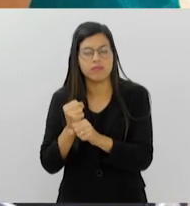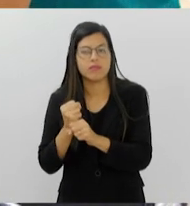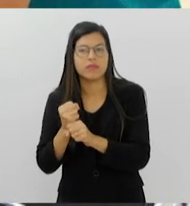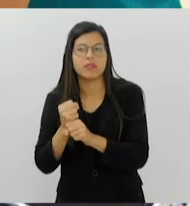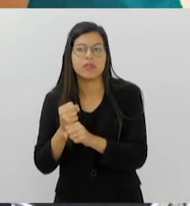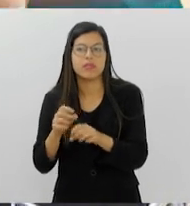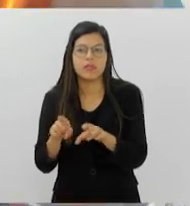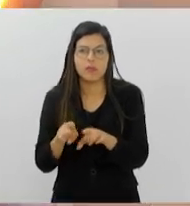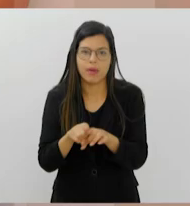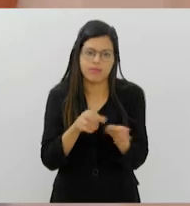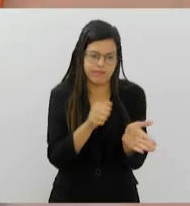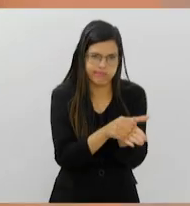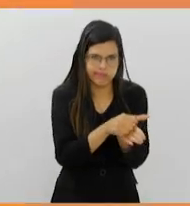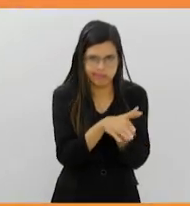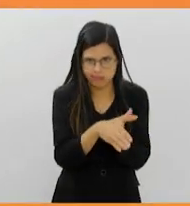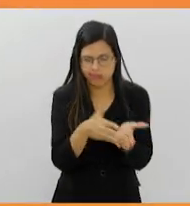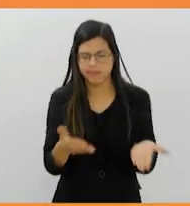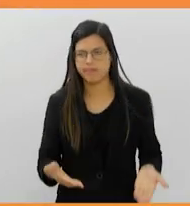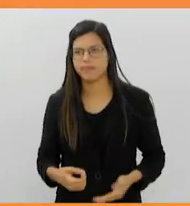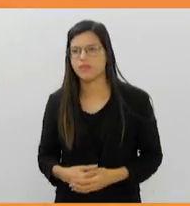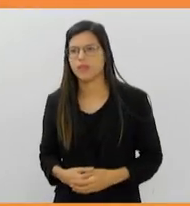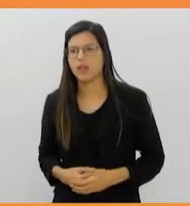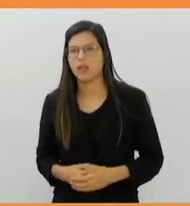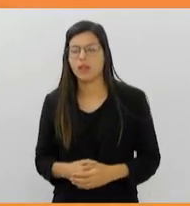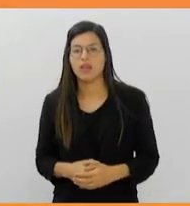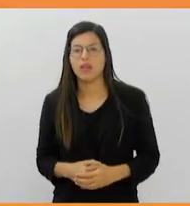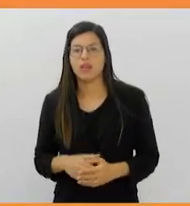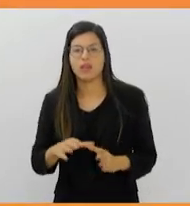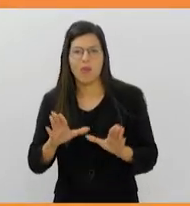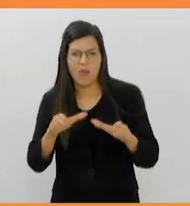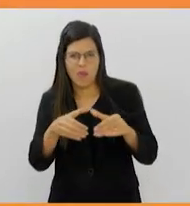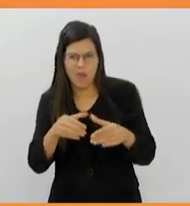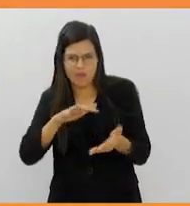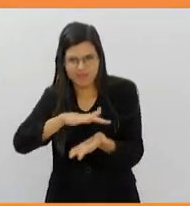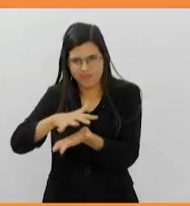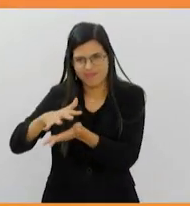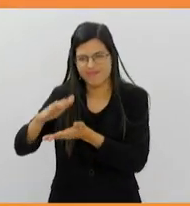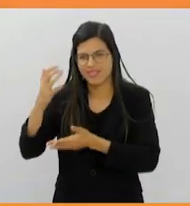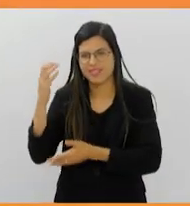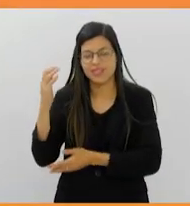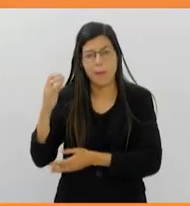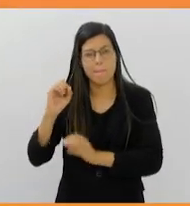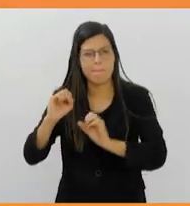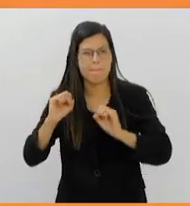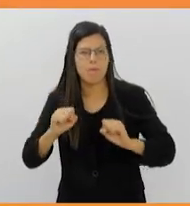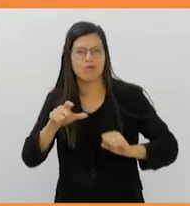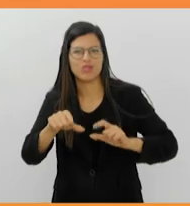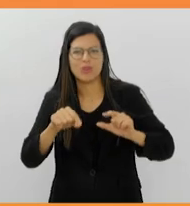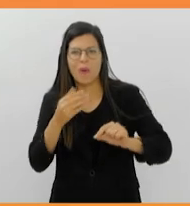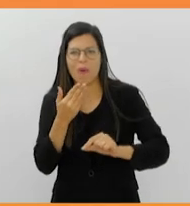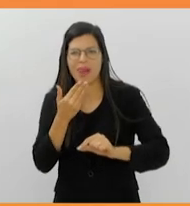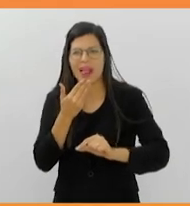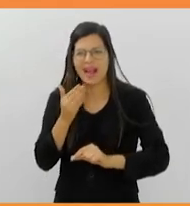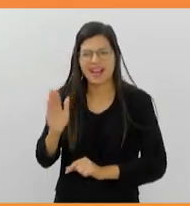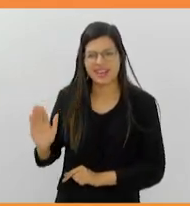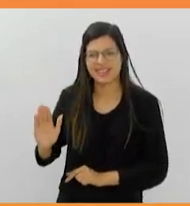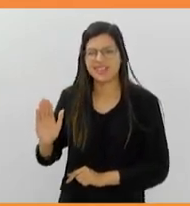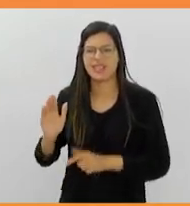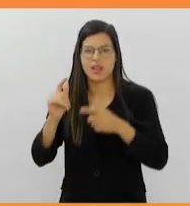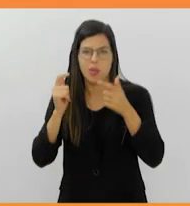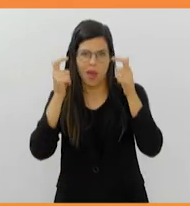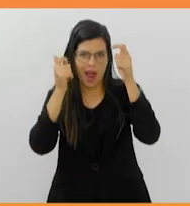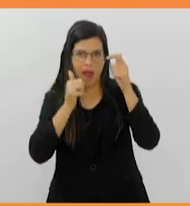contratações e o de demissões. Escolas de samba de Niterói já podem ir escolhendo seus candidatos a Rei Momo e Rainha do Carnaval